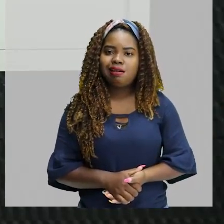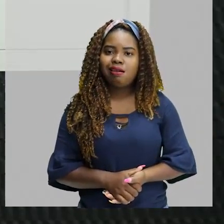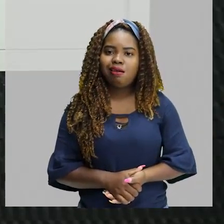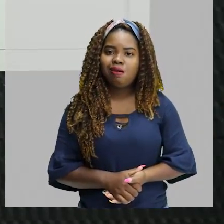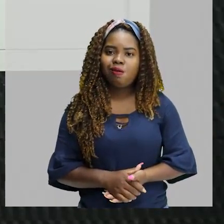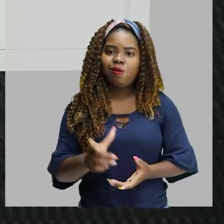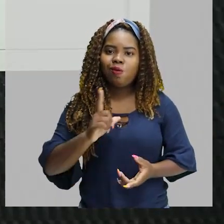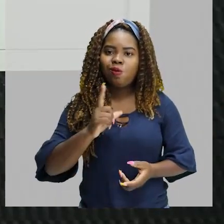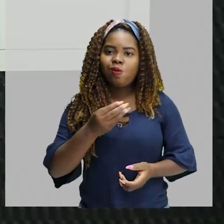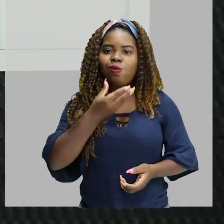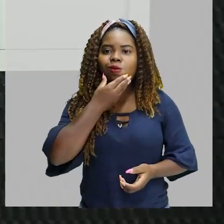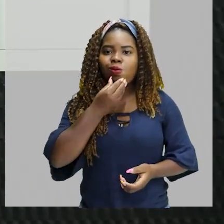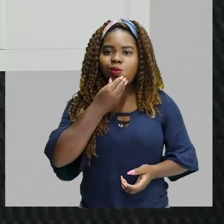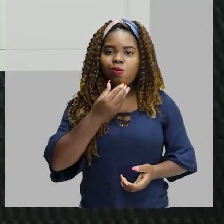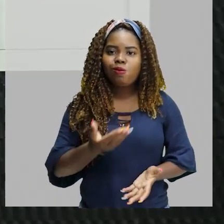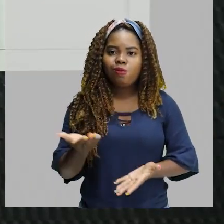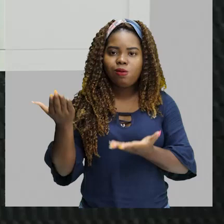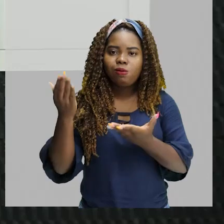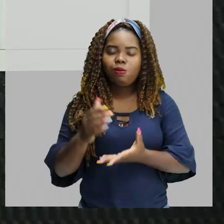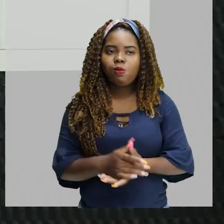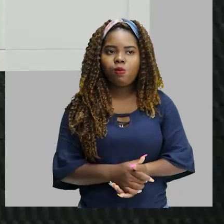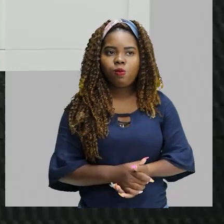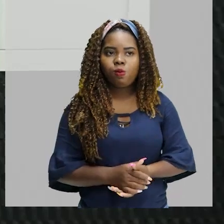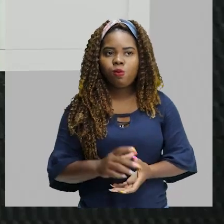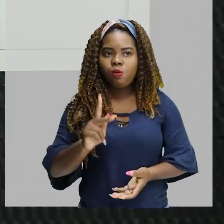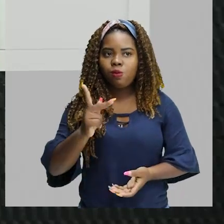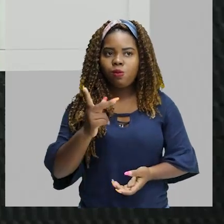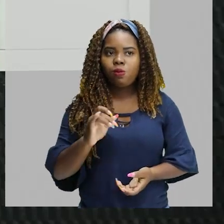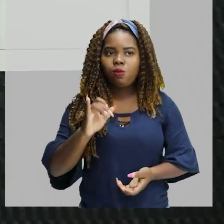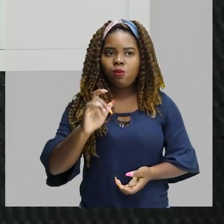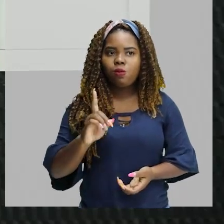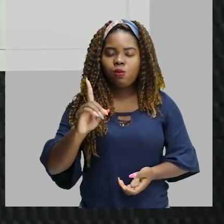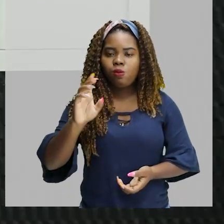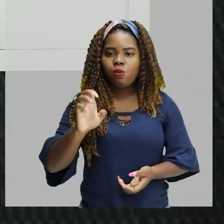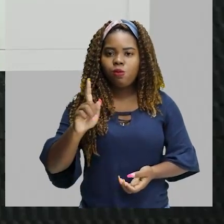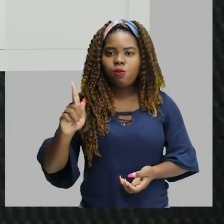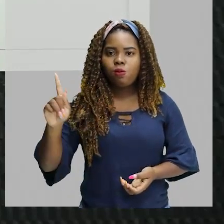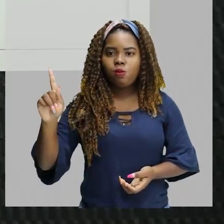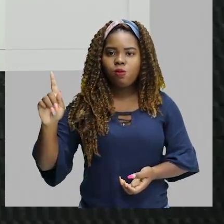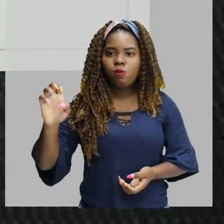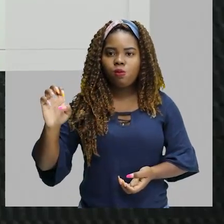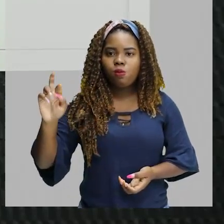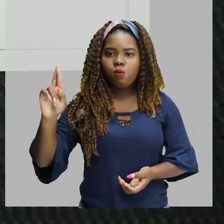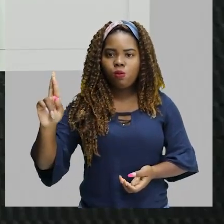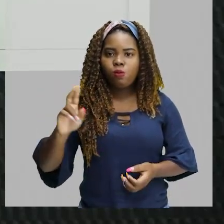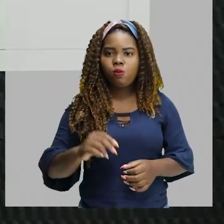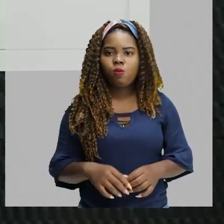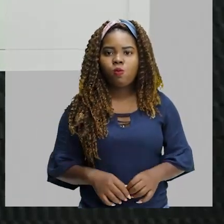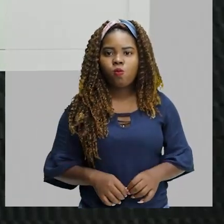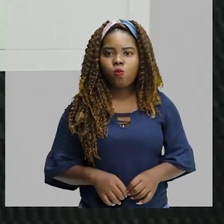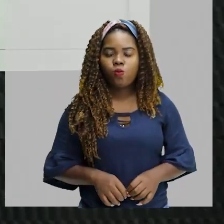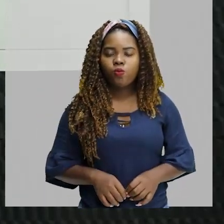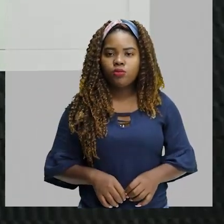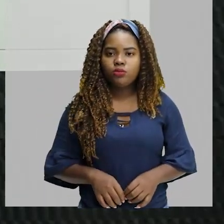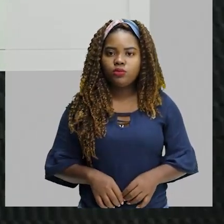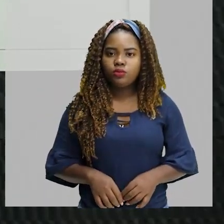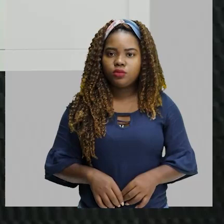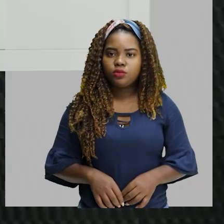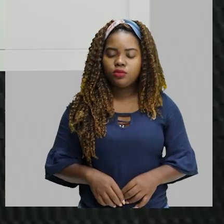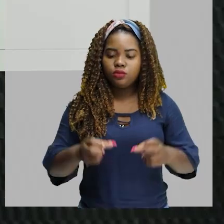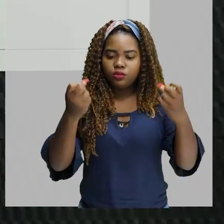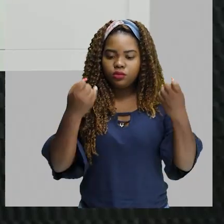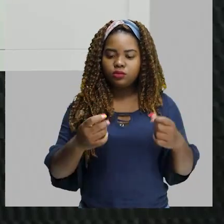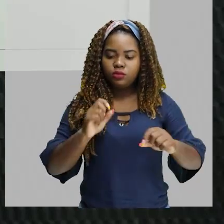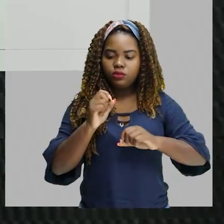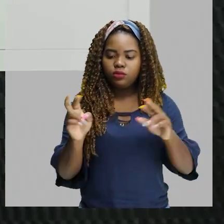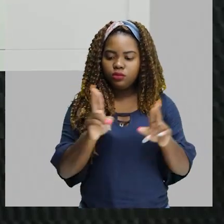famoso Heidegger, certo? Essa condição heideggeriana falando